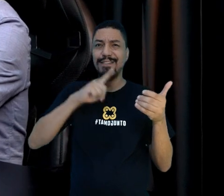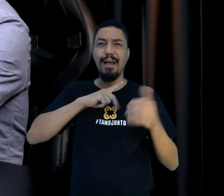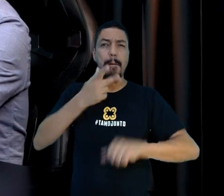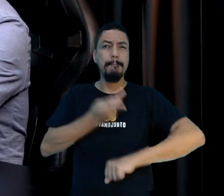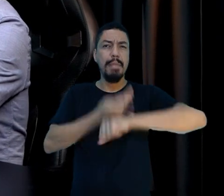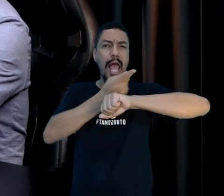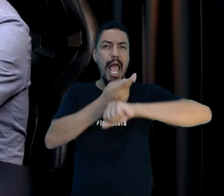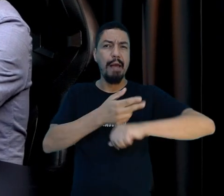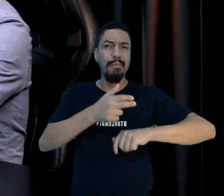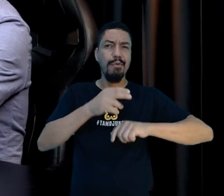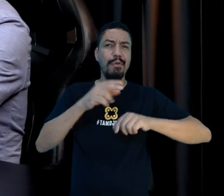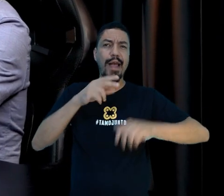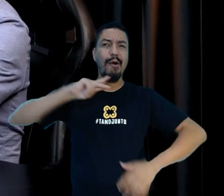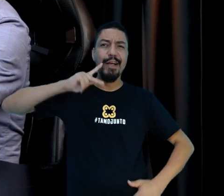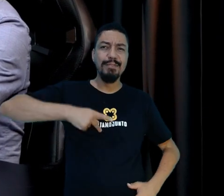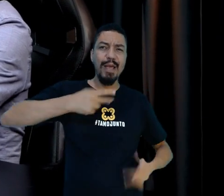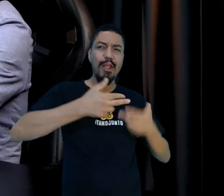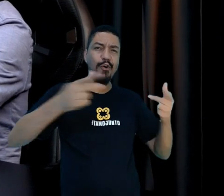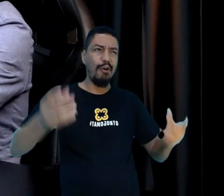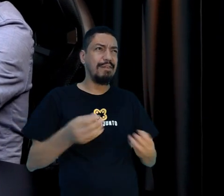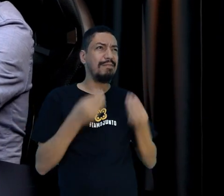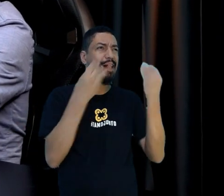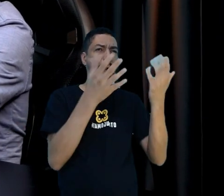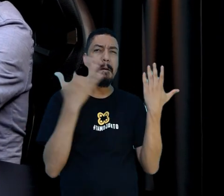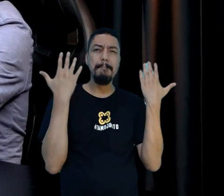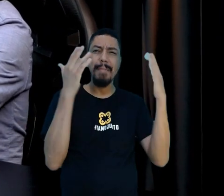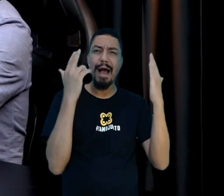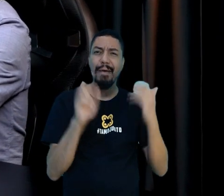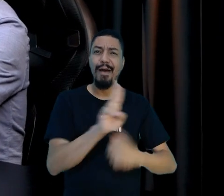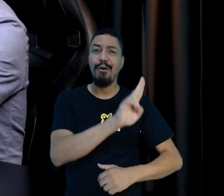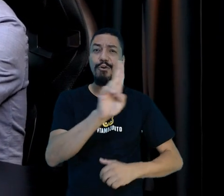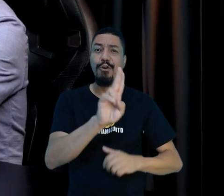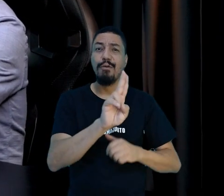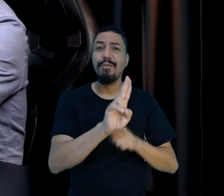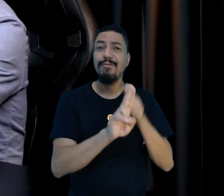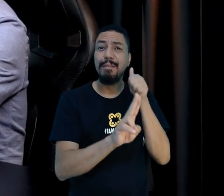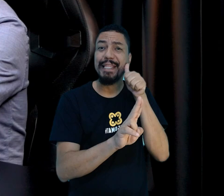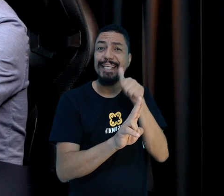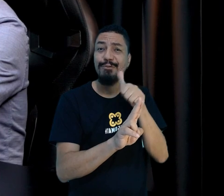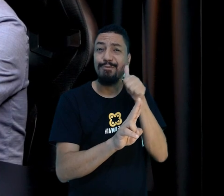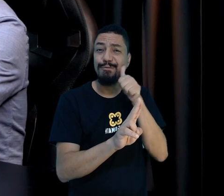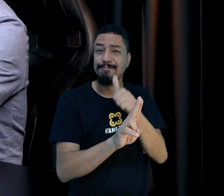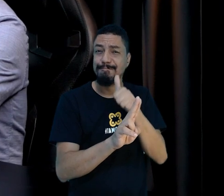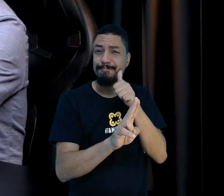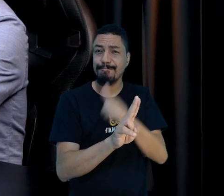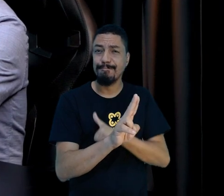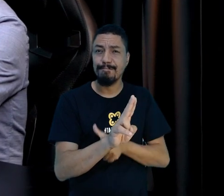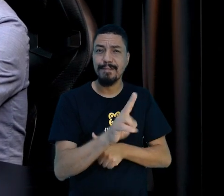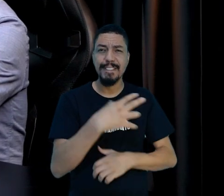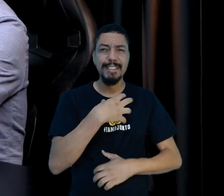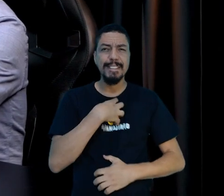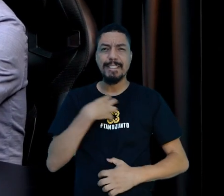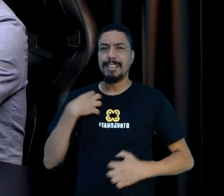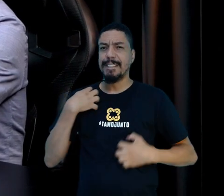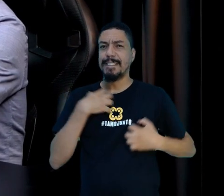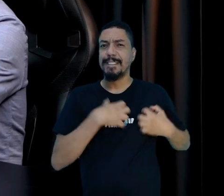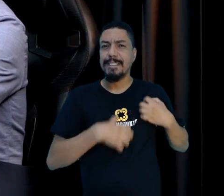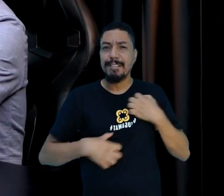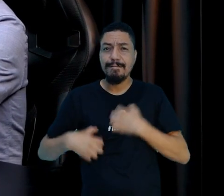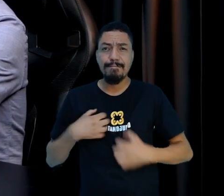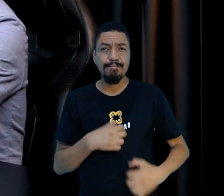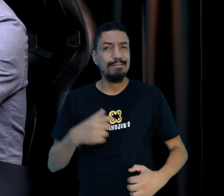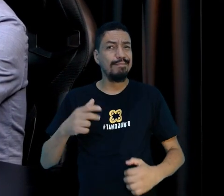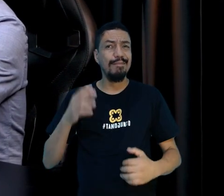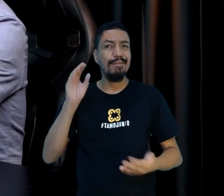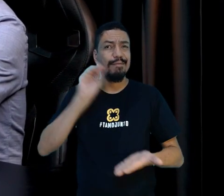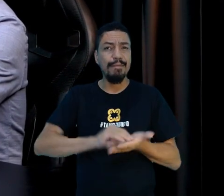assim, ele aparecia o nome na televisão, aparecia o nome de batismo dele. E isso era super agressivo para ele, né?